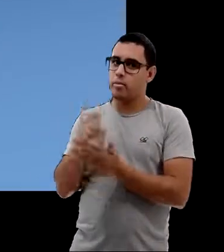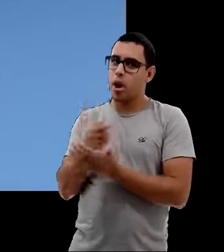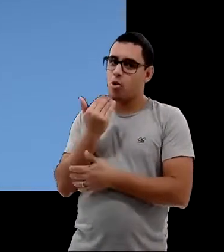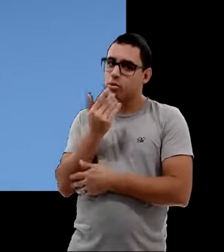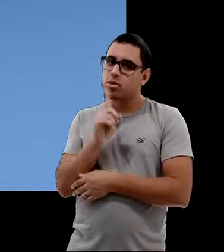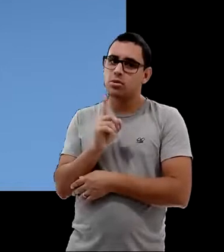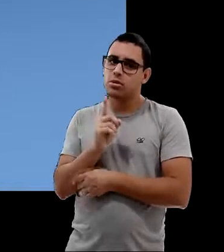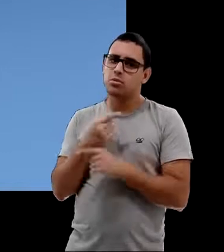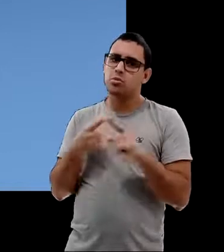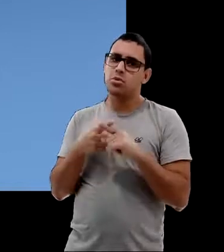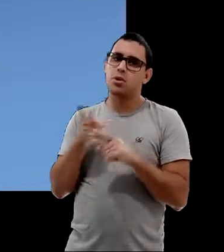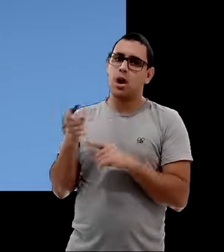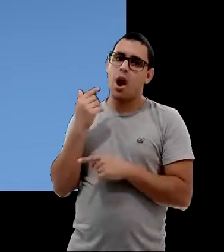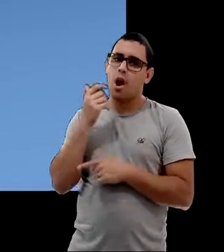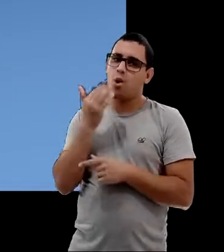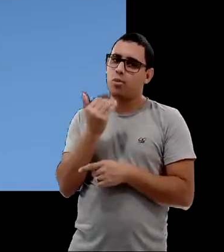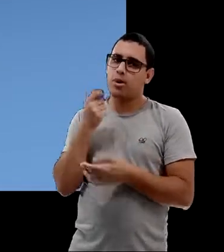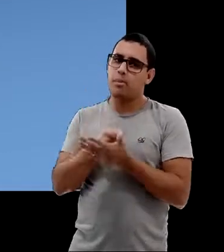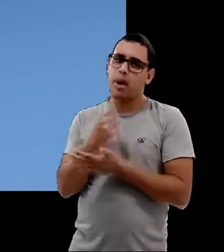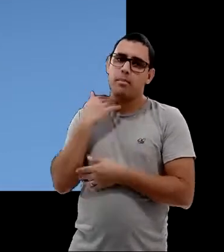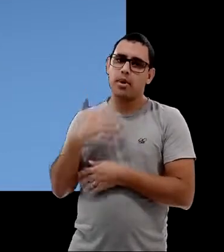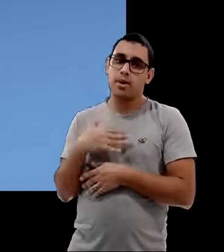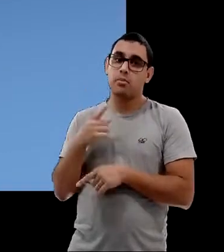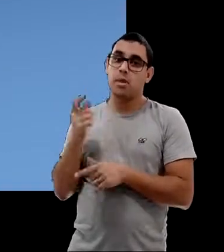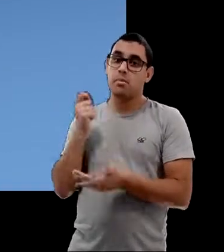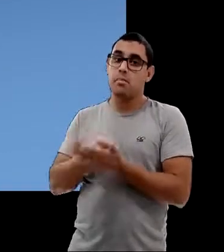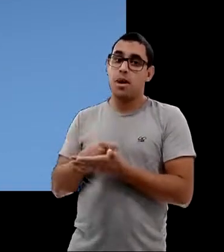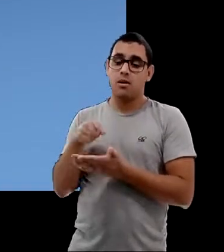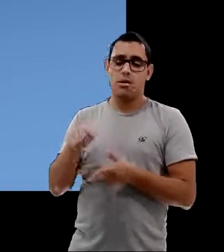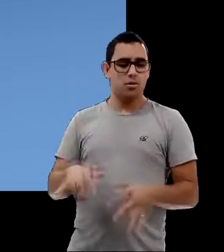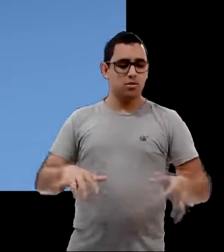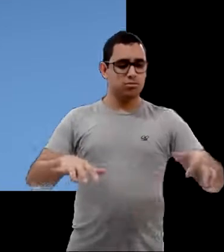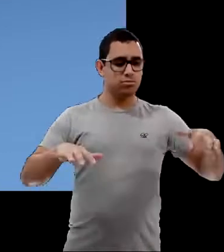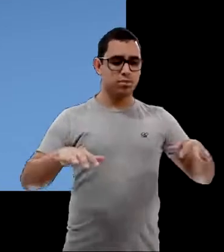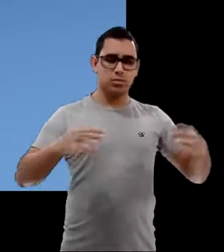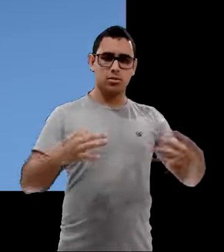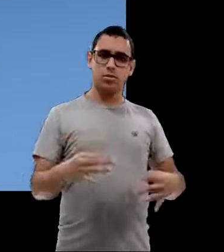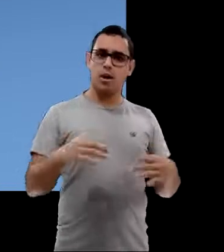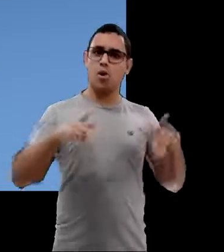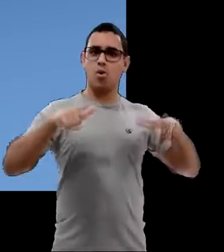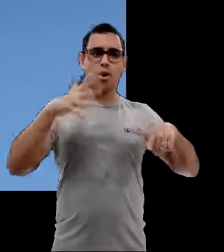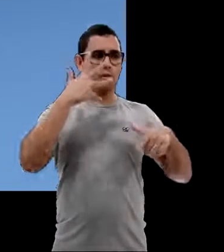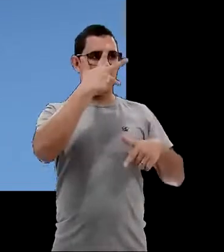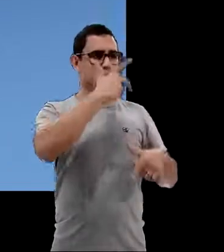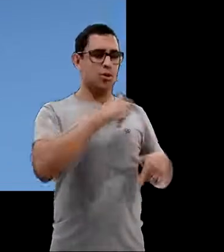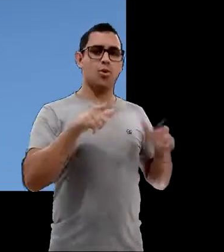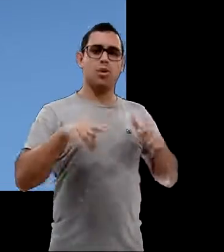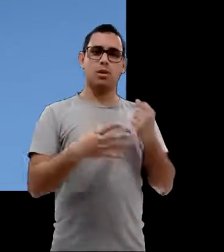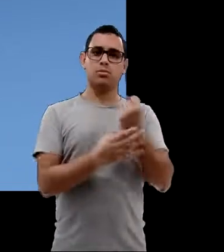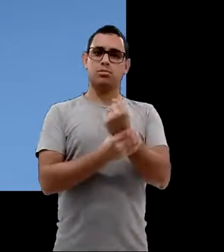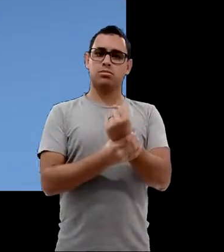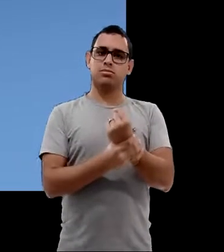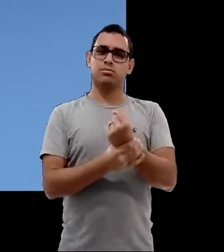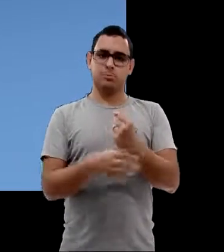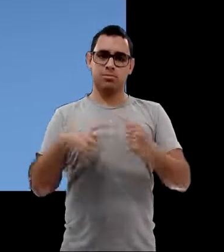não somente pela comida, porque a comida aqui é o mínimo que se paga. Que se paga aqui pelo conforto, pelo local de